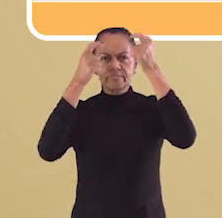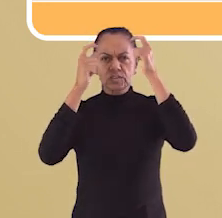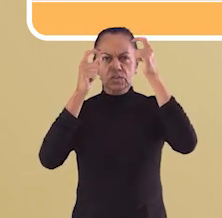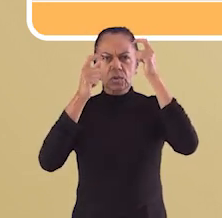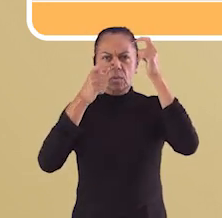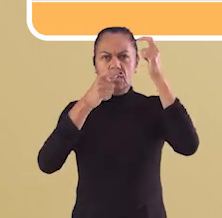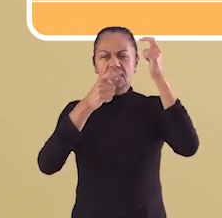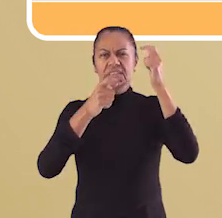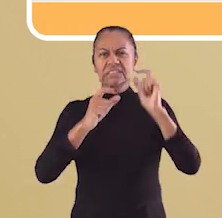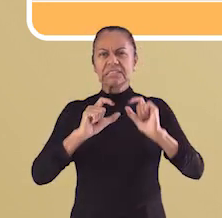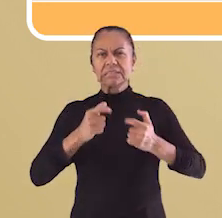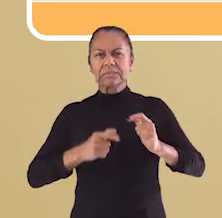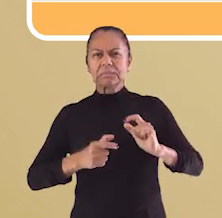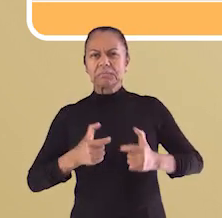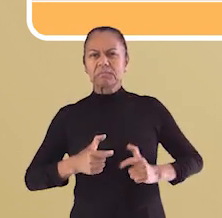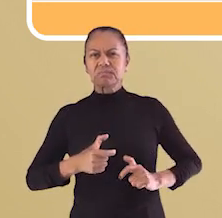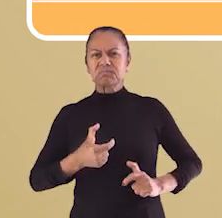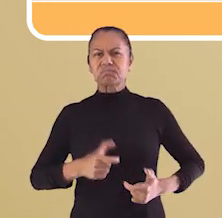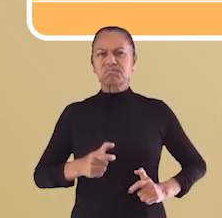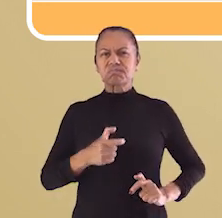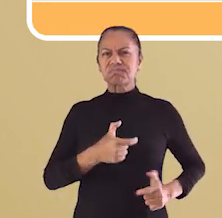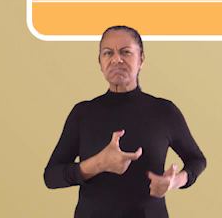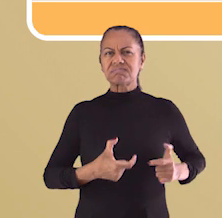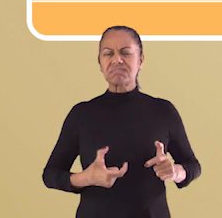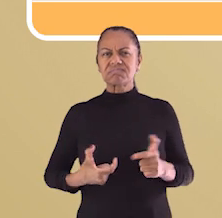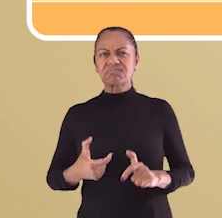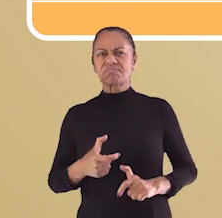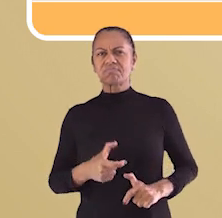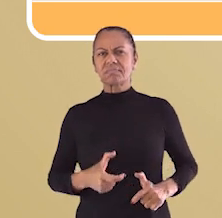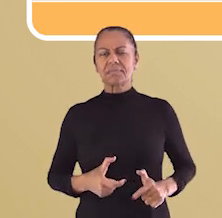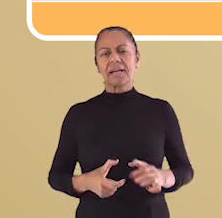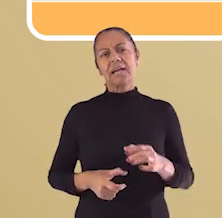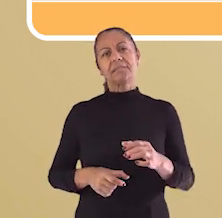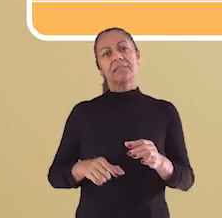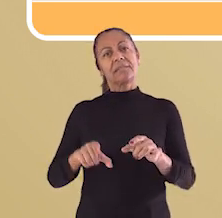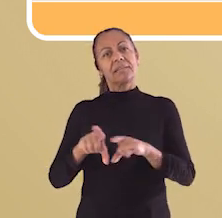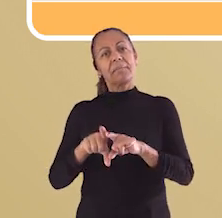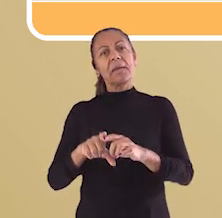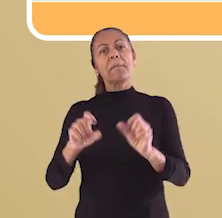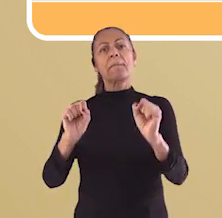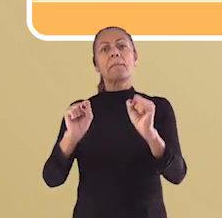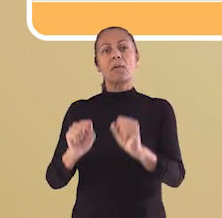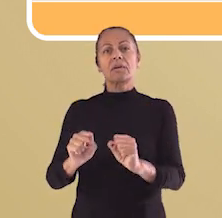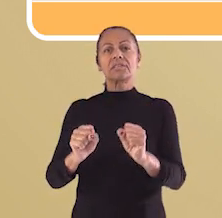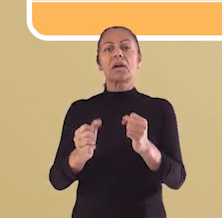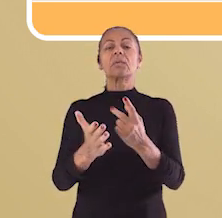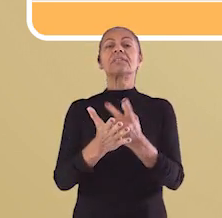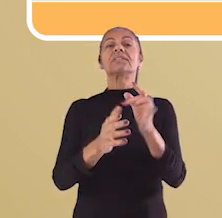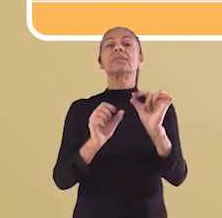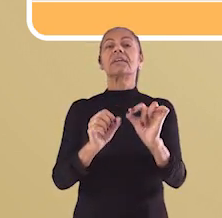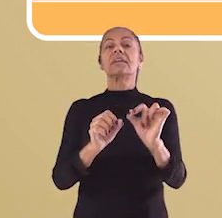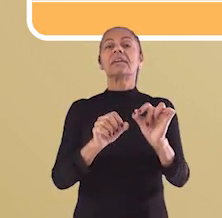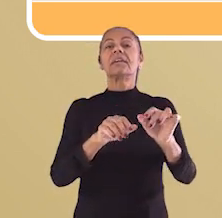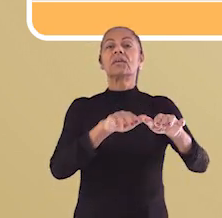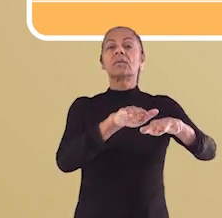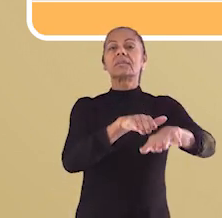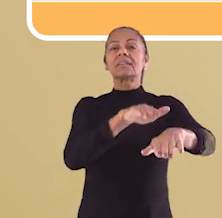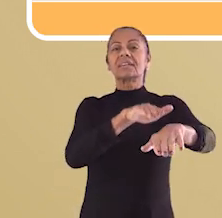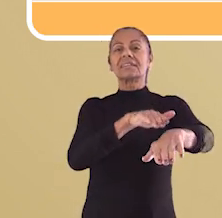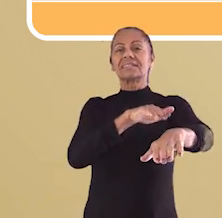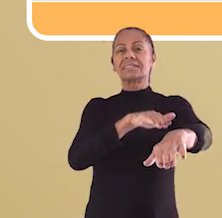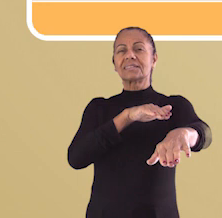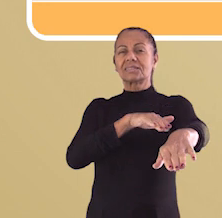Distúrbio é agitação tumultuosa, tumulto. Por exemplo, distúrbio no trânsito, né, quando o trânsito está muito